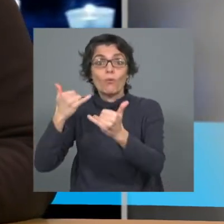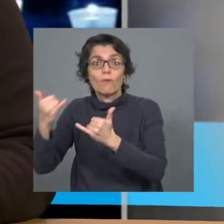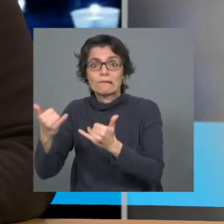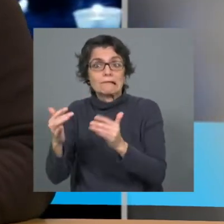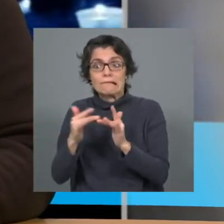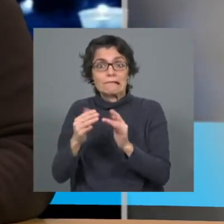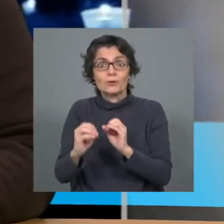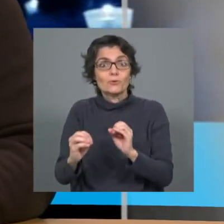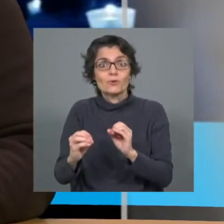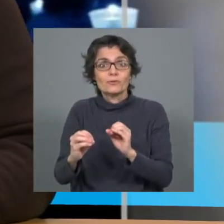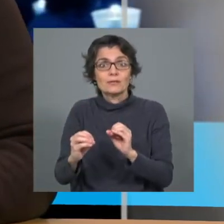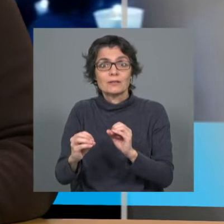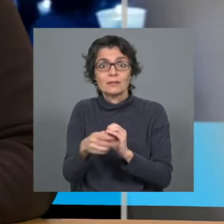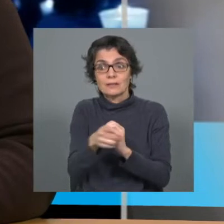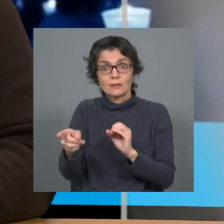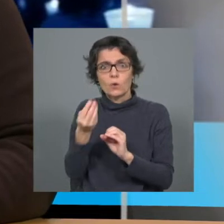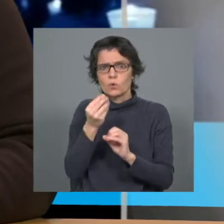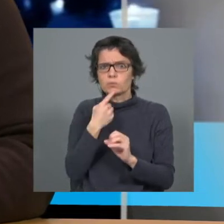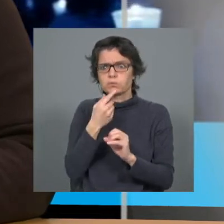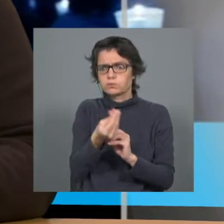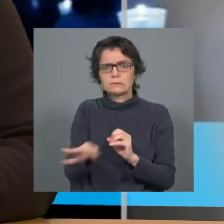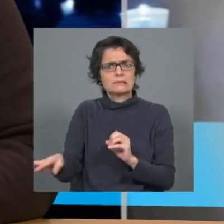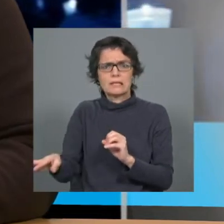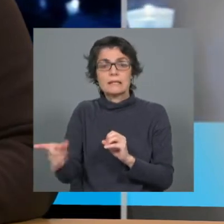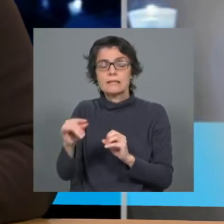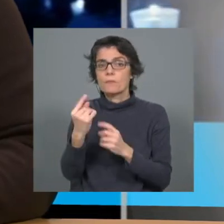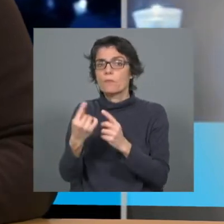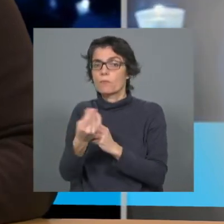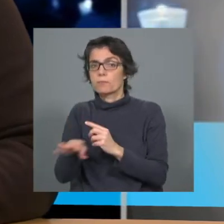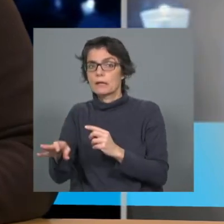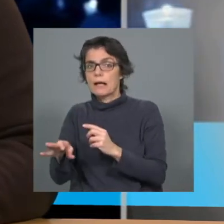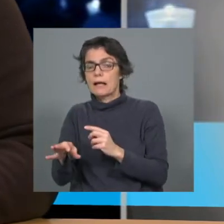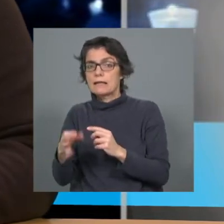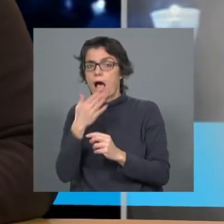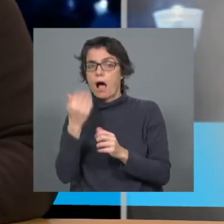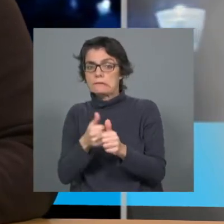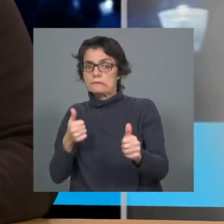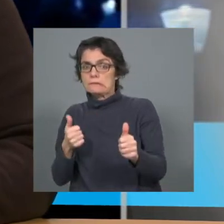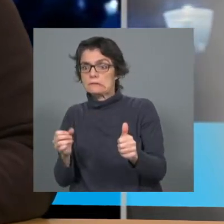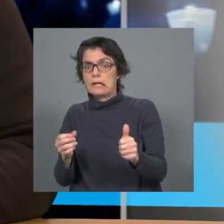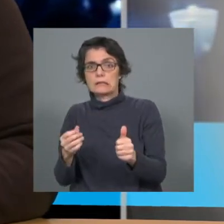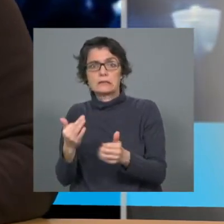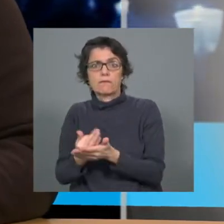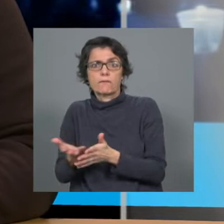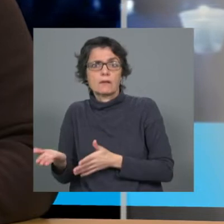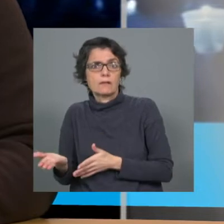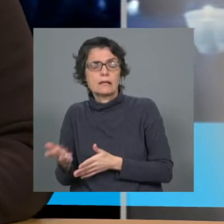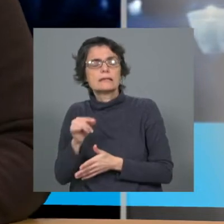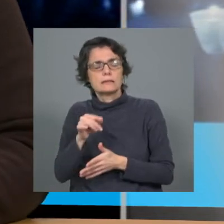não entraram nas aulas à distância. É preciso, antes de mais, ir recuperá-los, porque